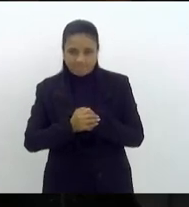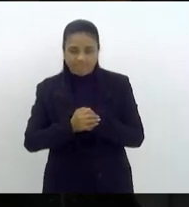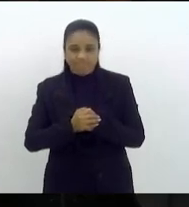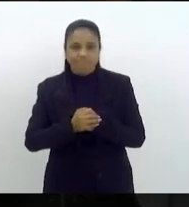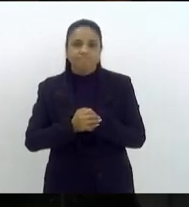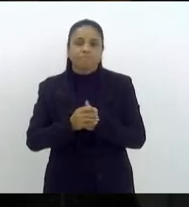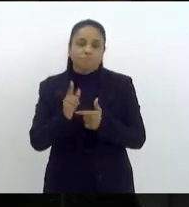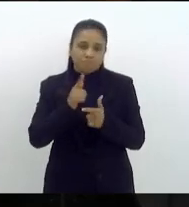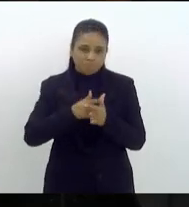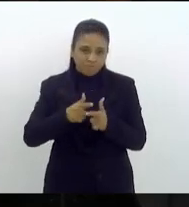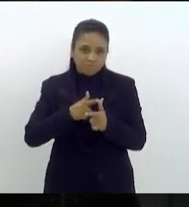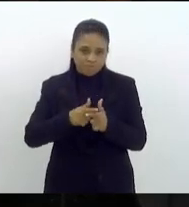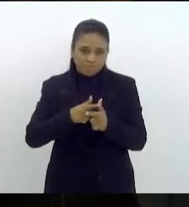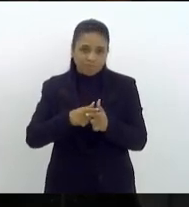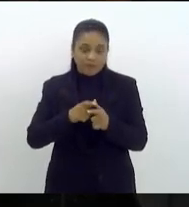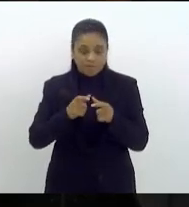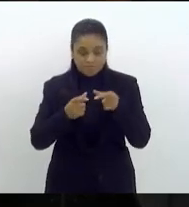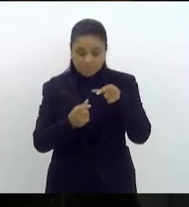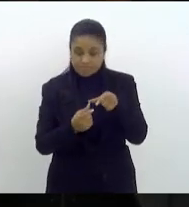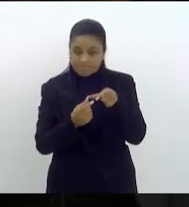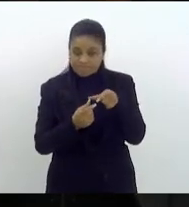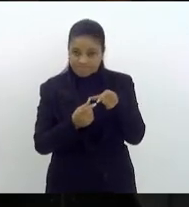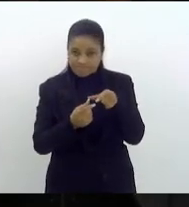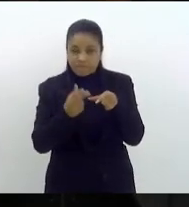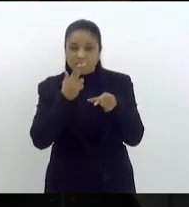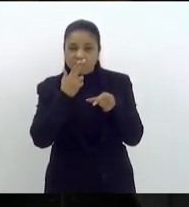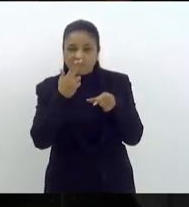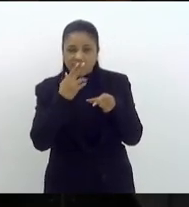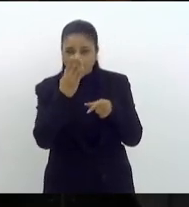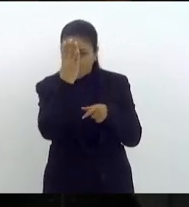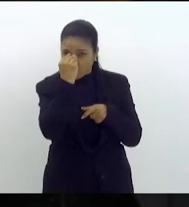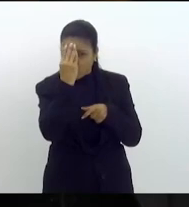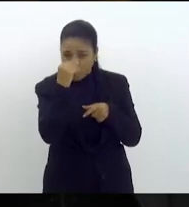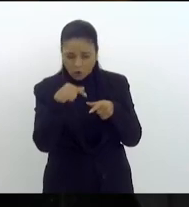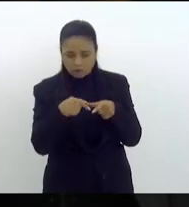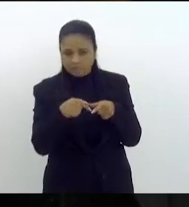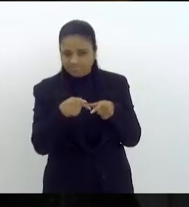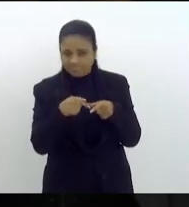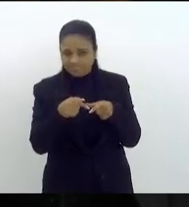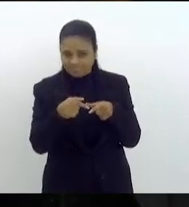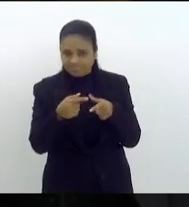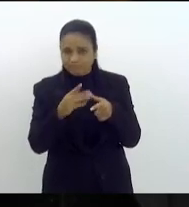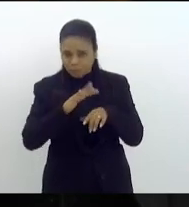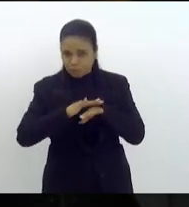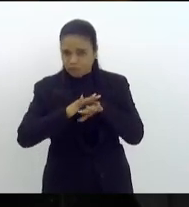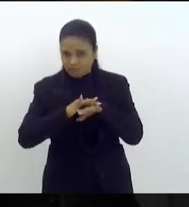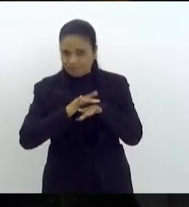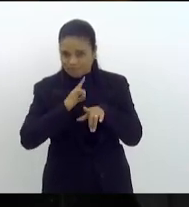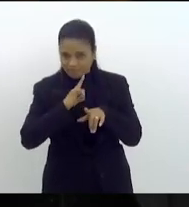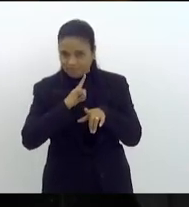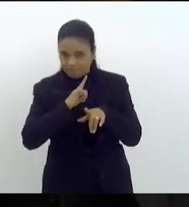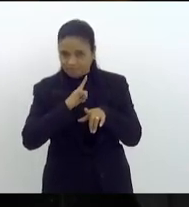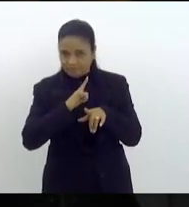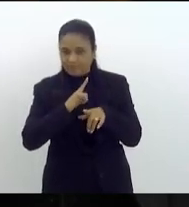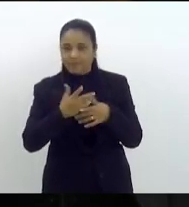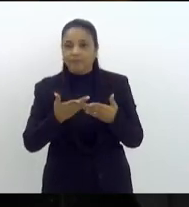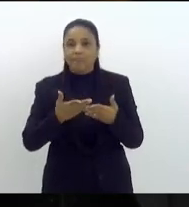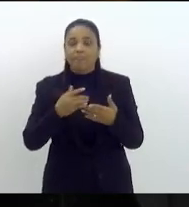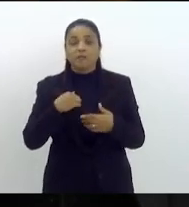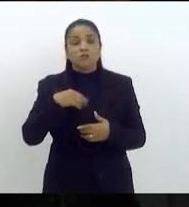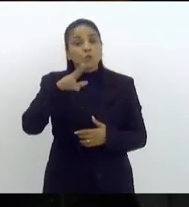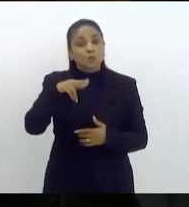Basta ver as carteiras de cigarro as fotografias que trazem se nunca fumei cigarro